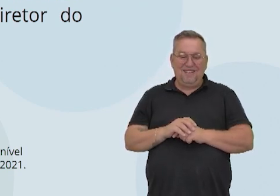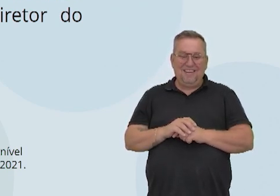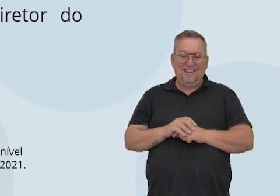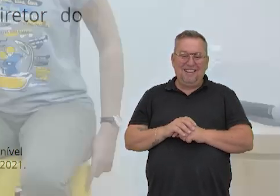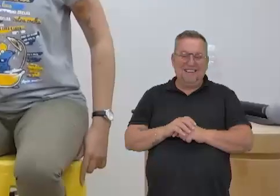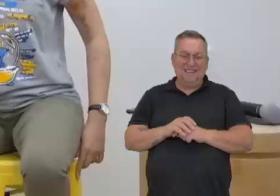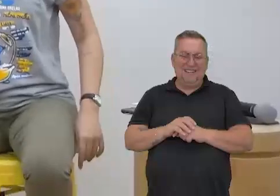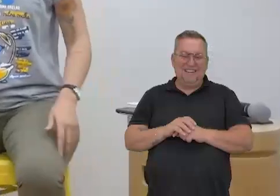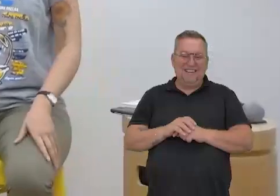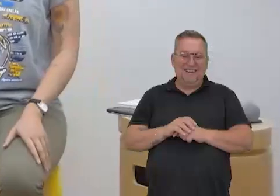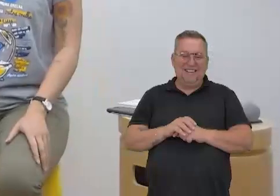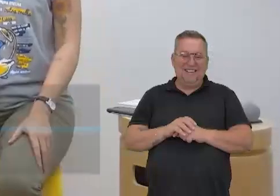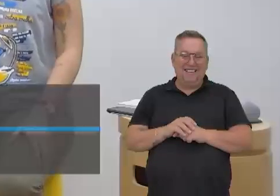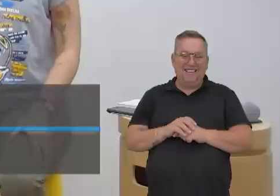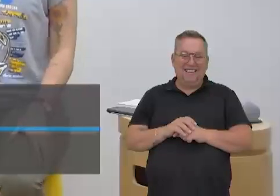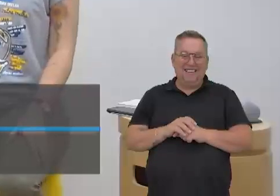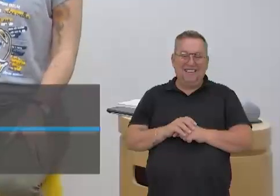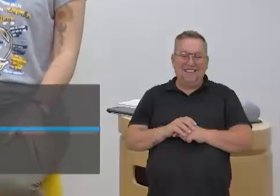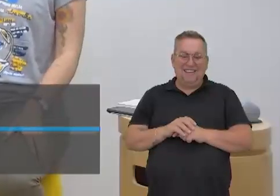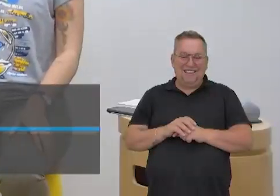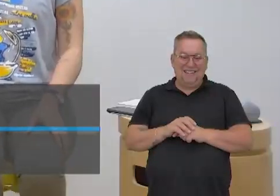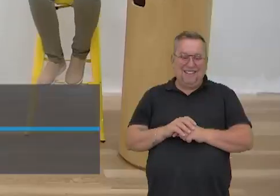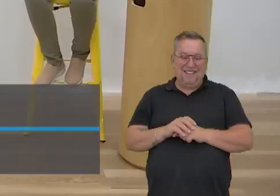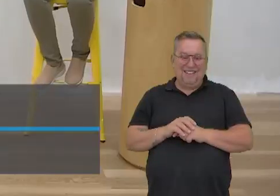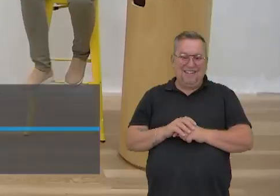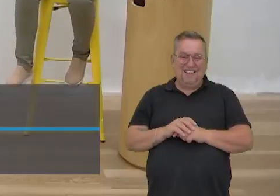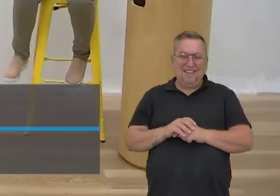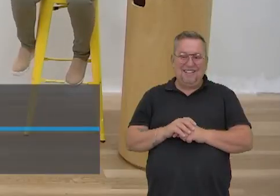Eita, olha o discurso aí.